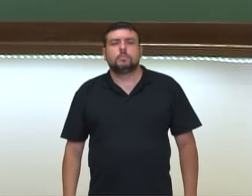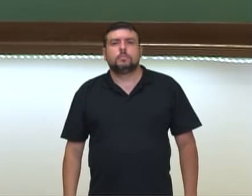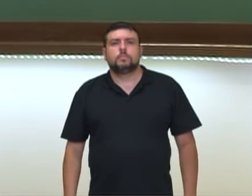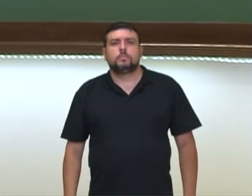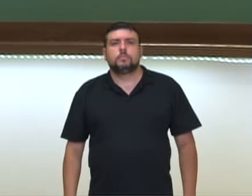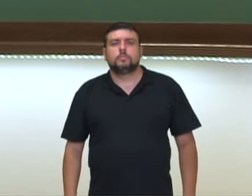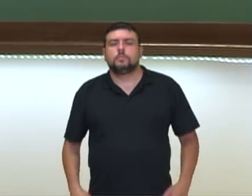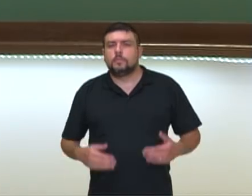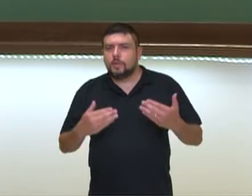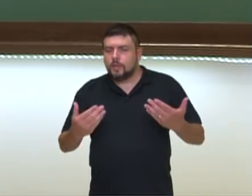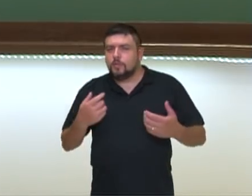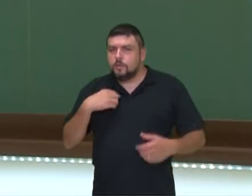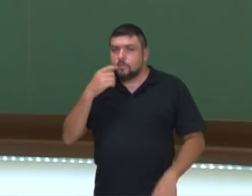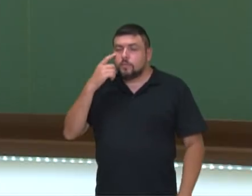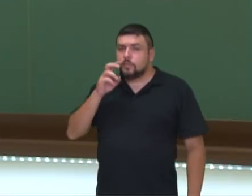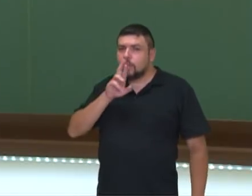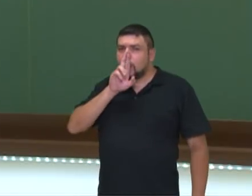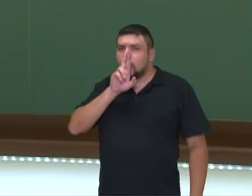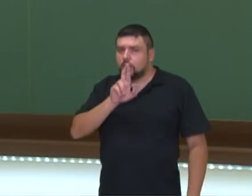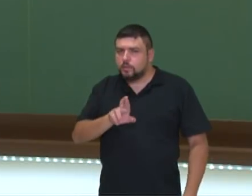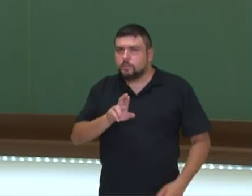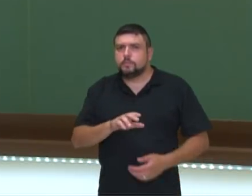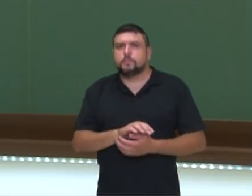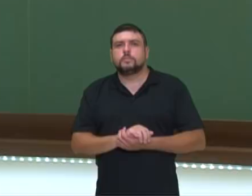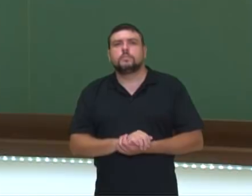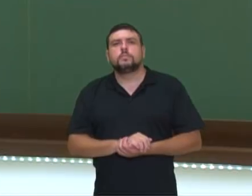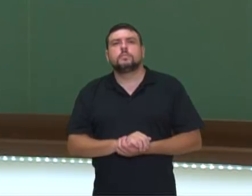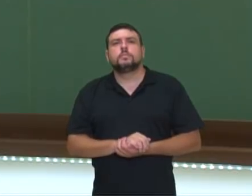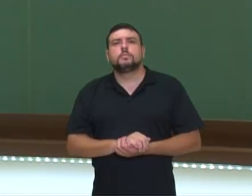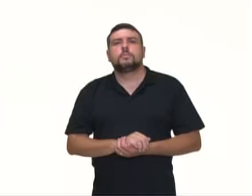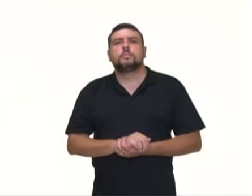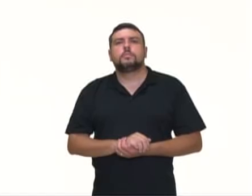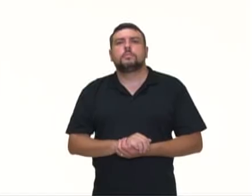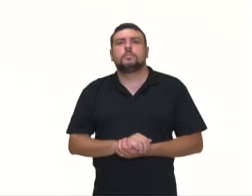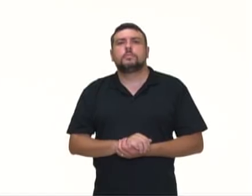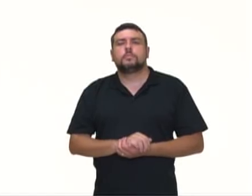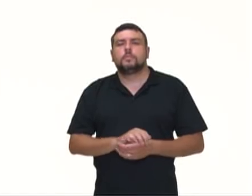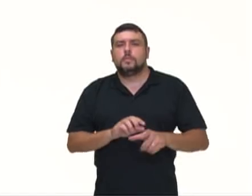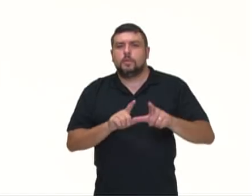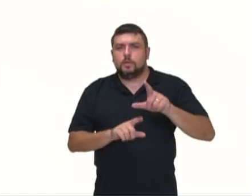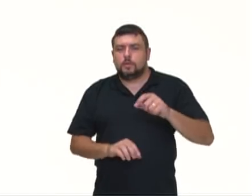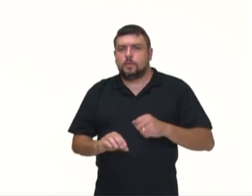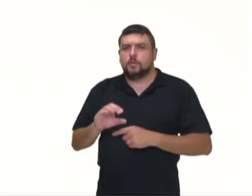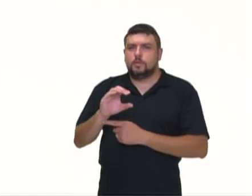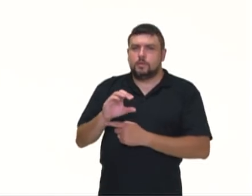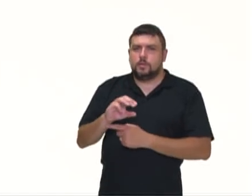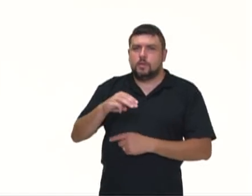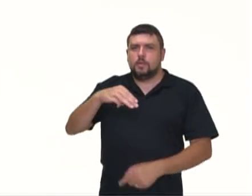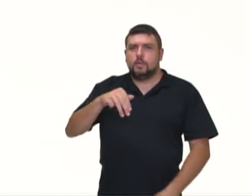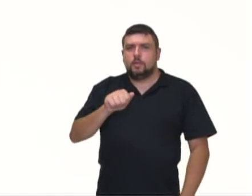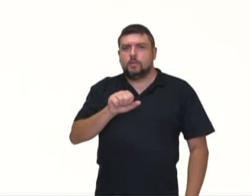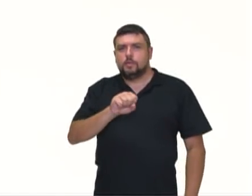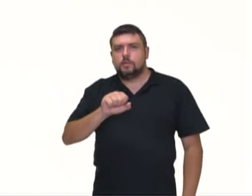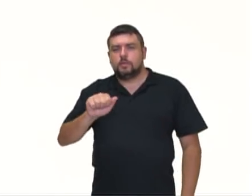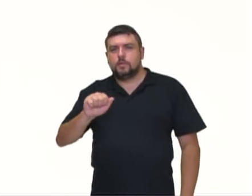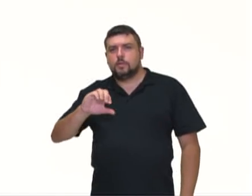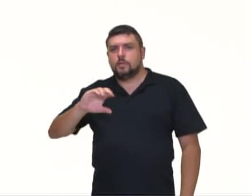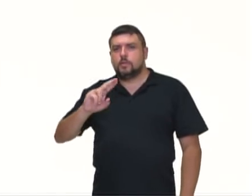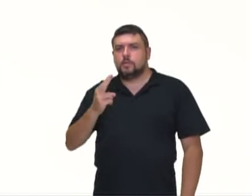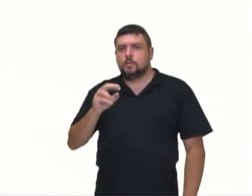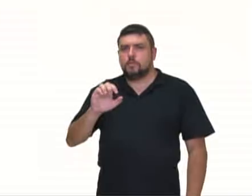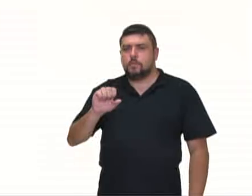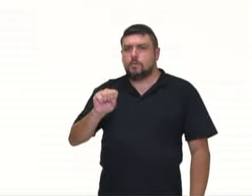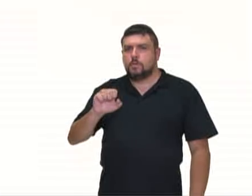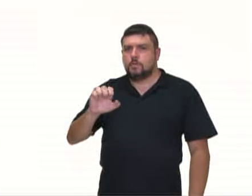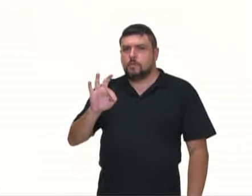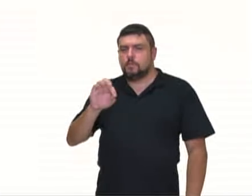Bem, então vamos para a resposta da nossa primeira pergunta. E a resposta é a alternativa C. Foi criado lá em